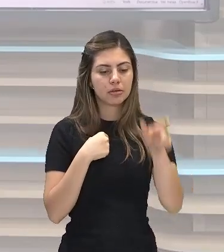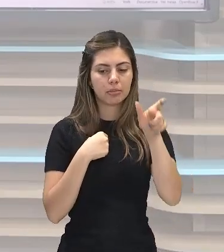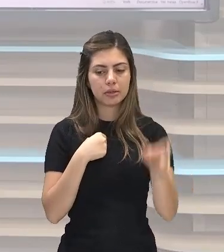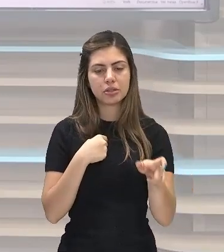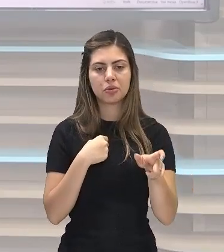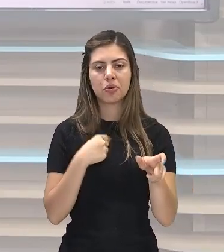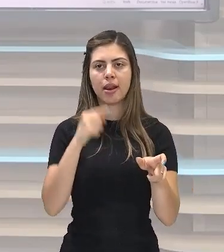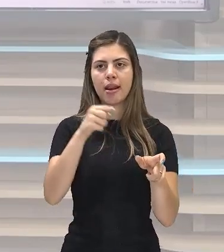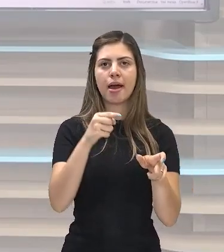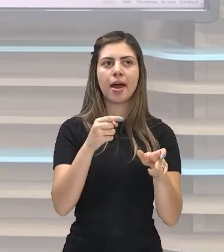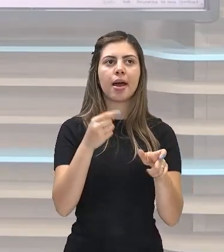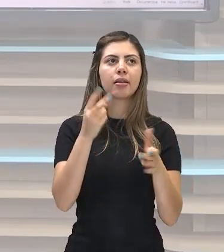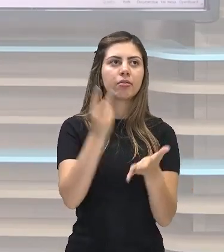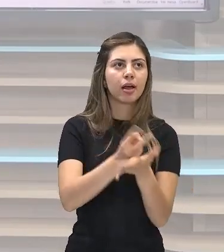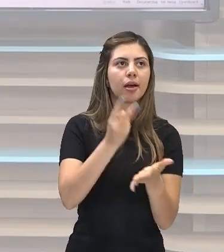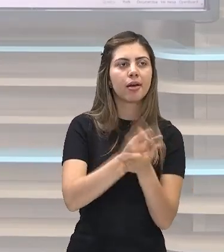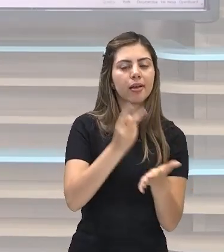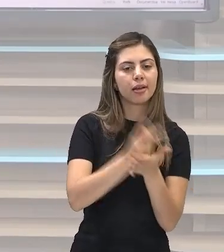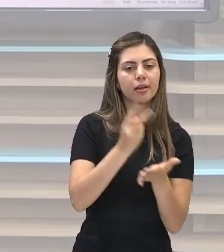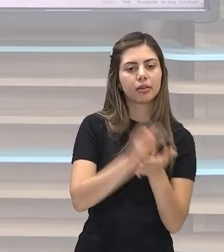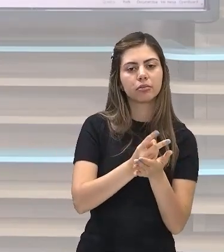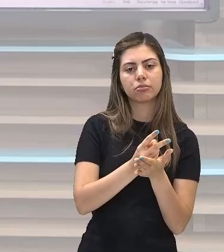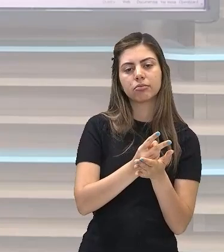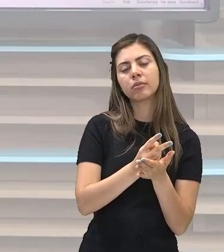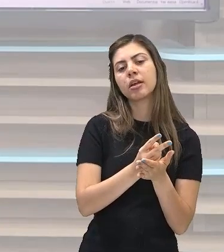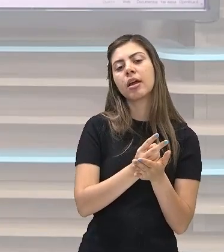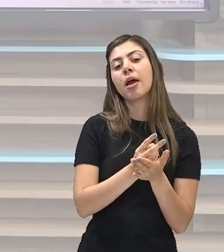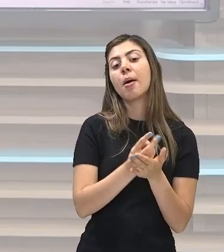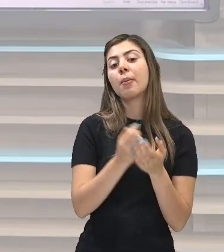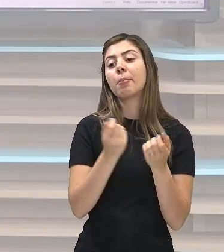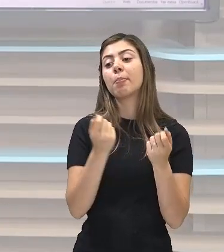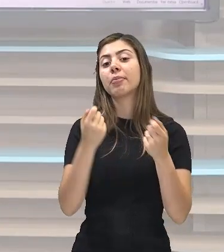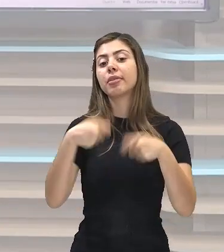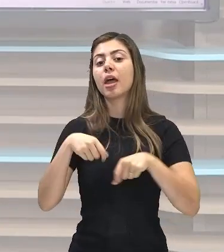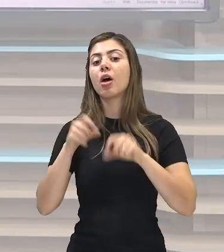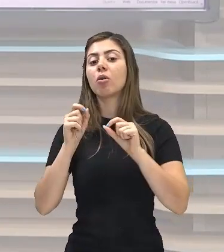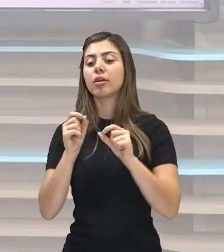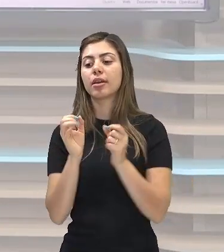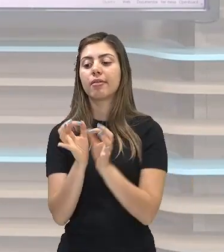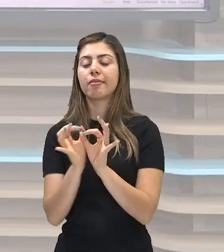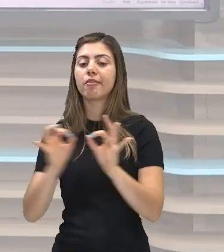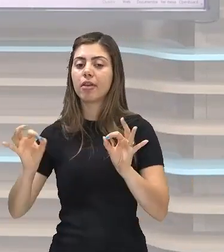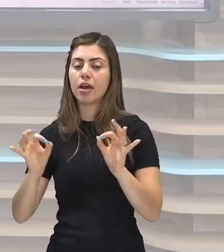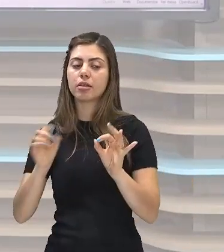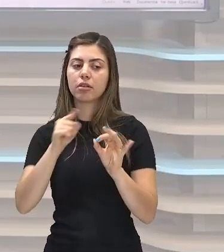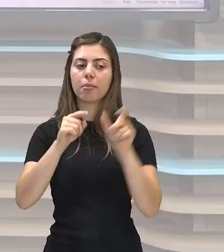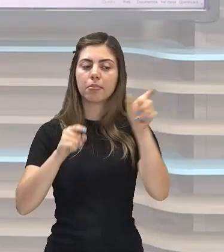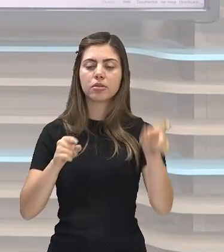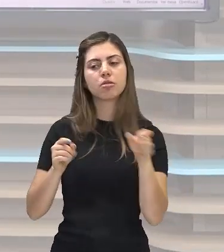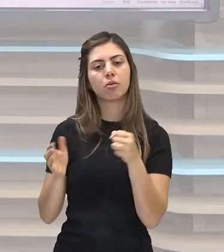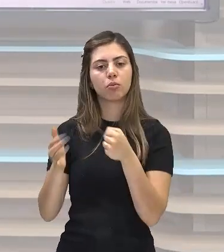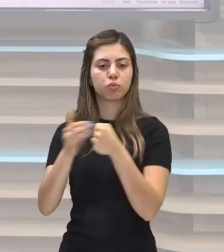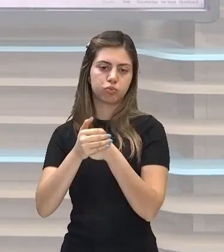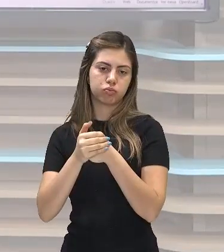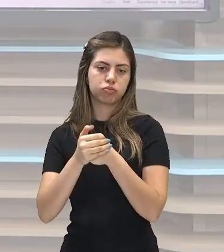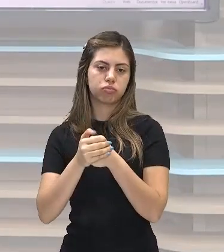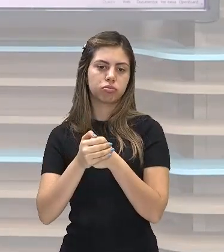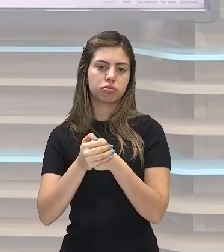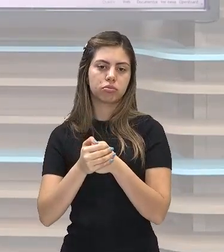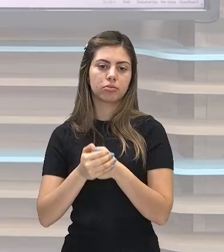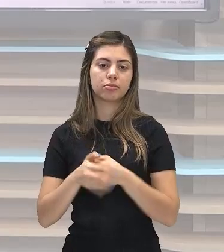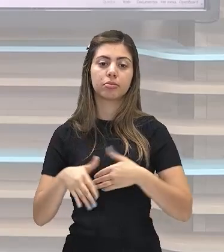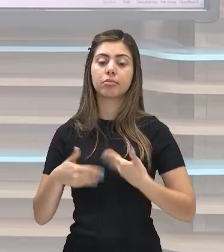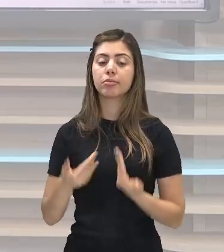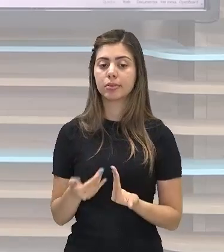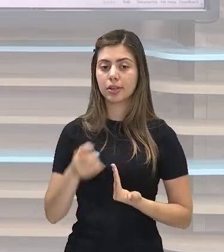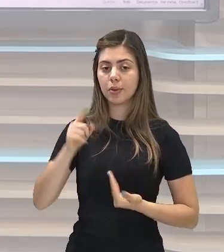oração, você pode fazer o processo de ocultar a repetição, que em estilística vai